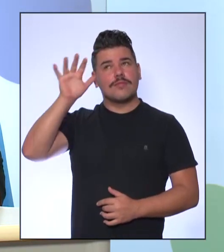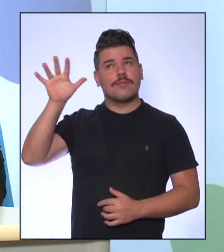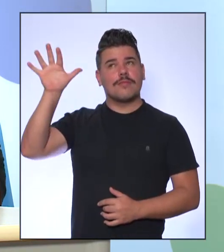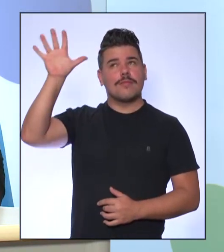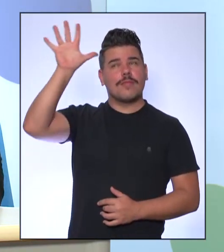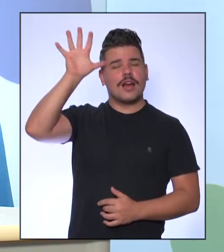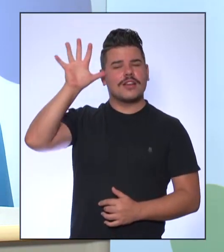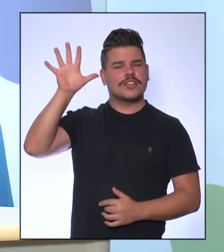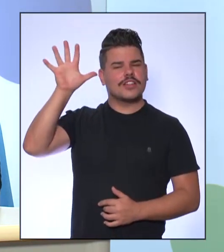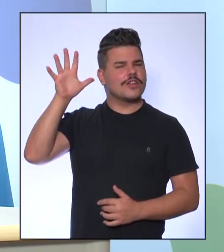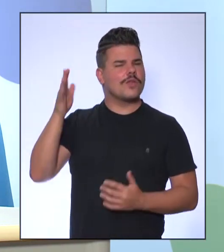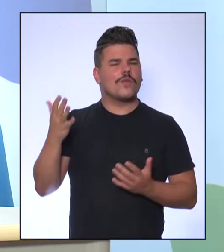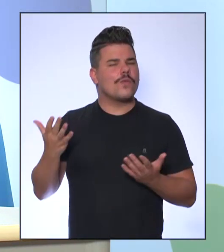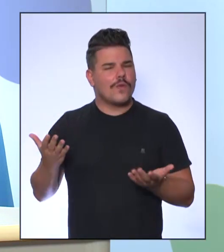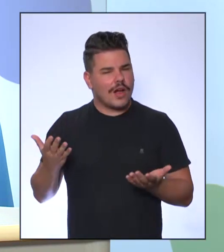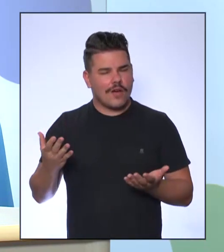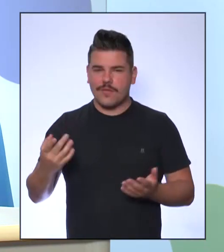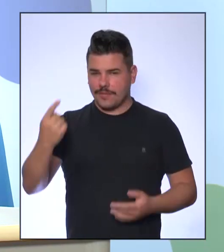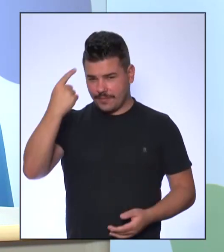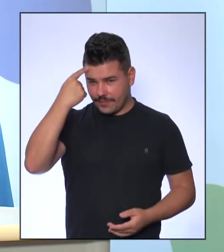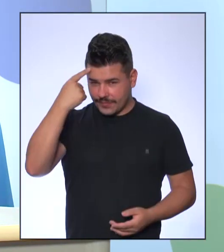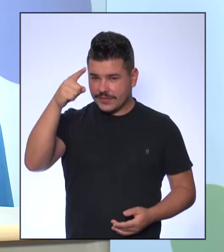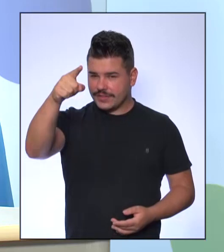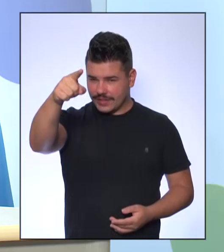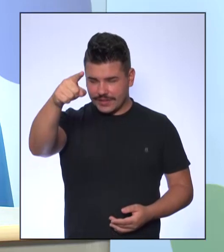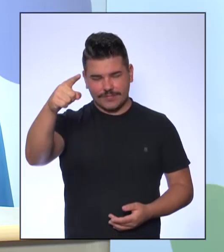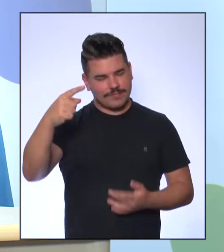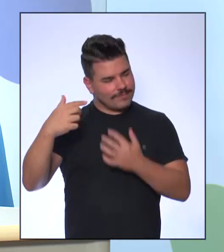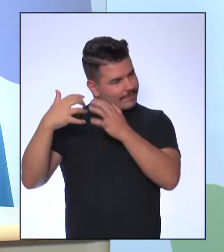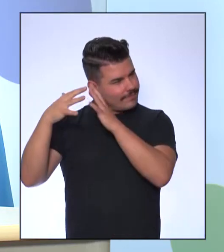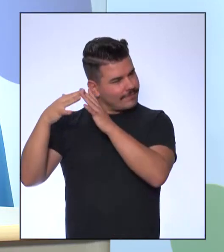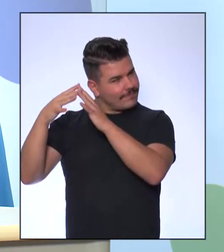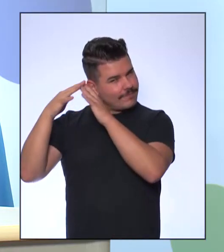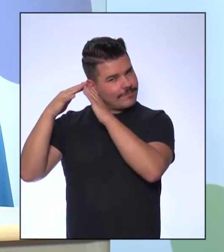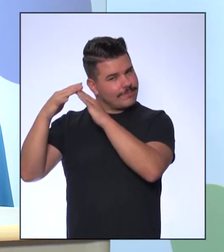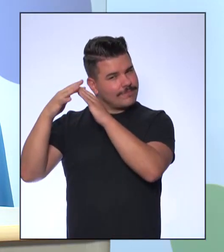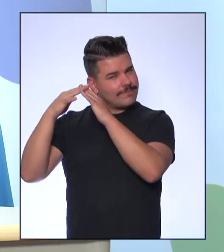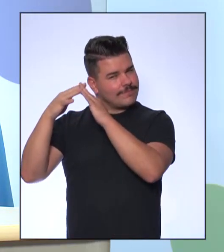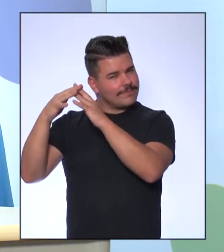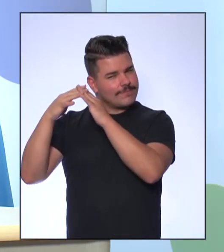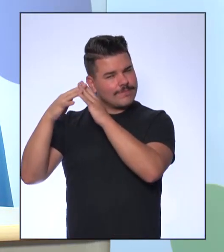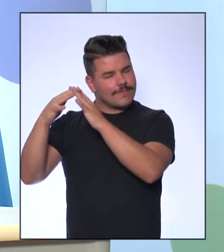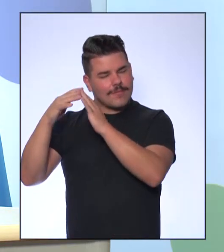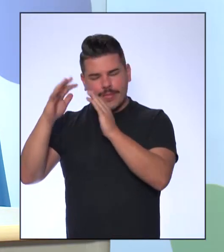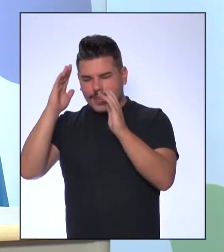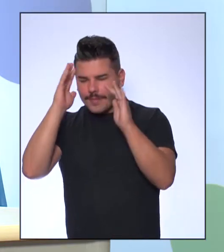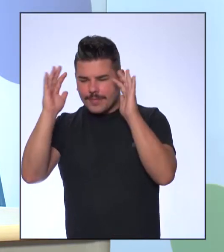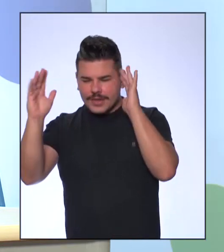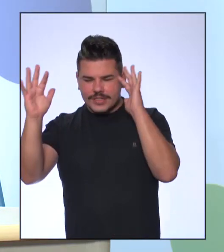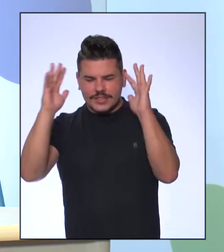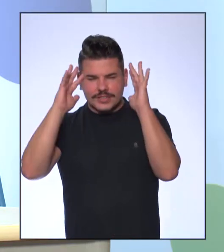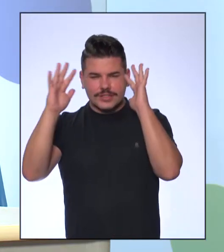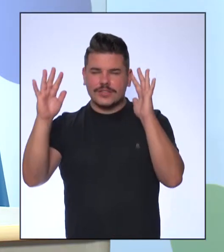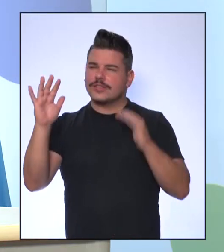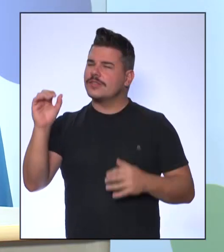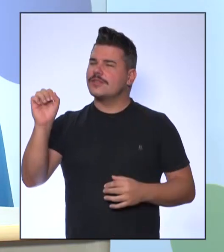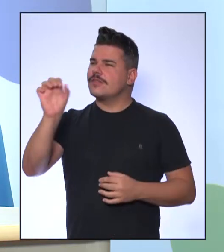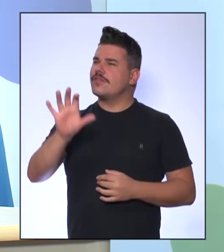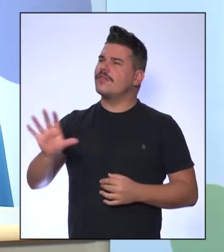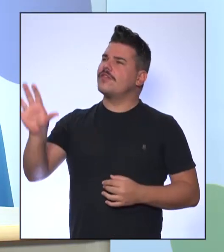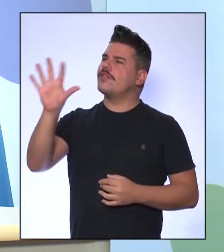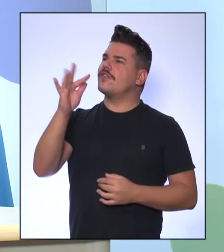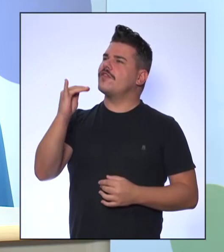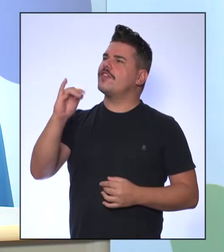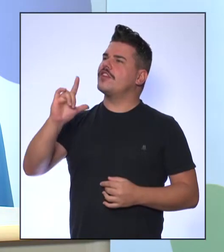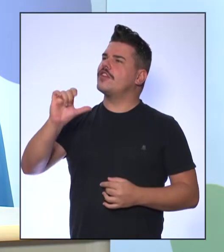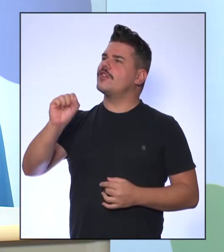eu gostaria que vocês refletissem, né? Vamos começar refletindo. Eu gostaria que vocês refletissem sobre que imagens são essas.